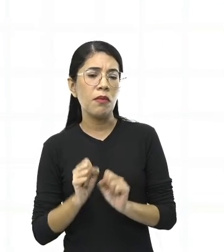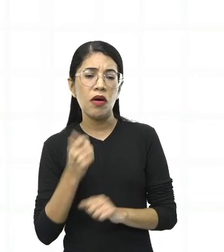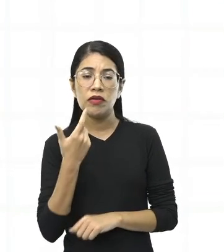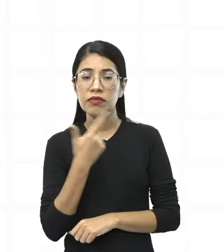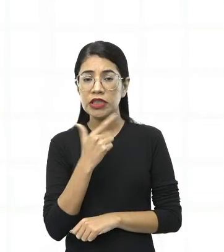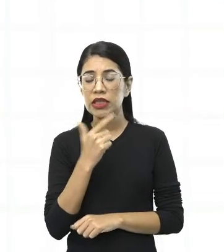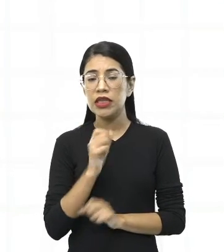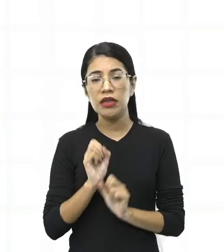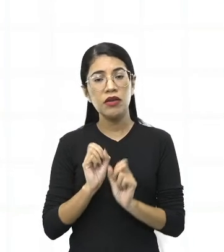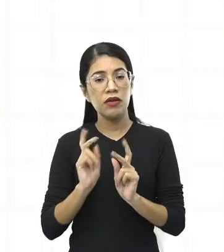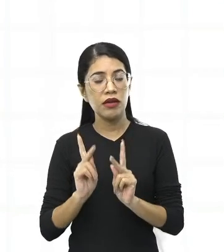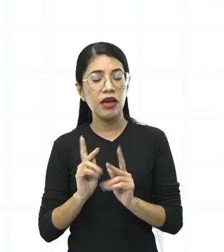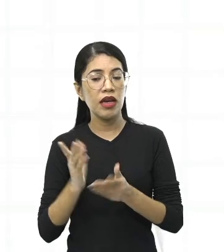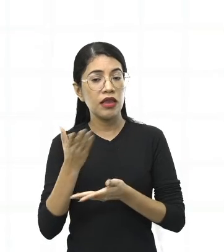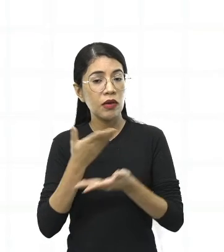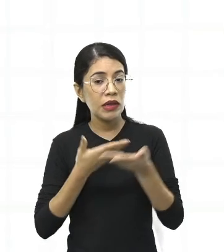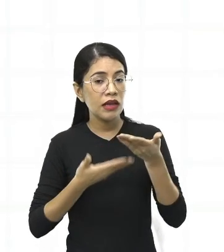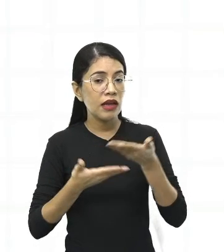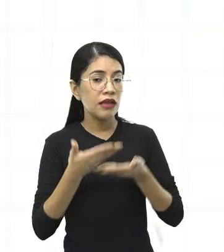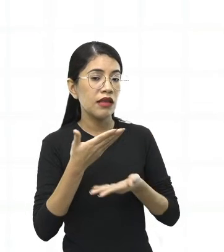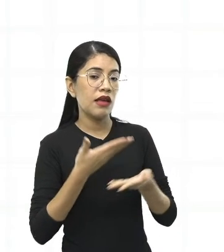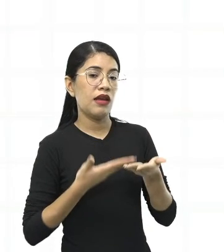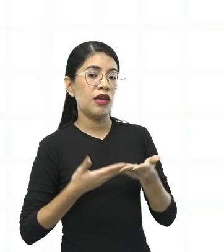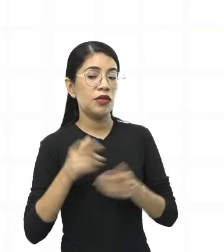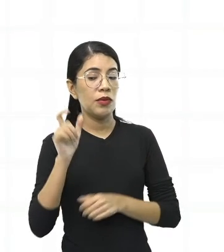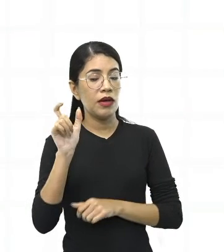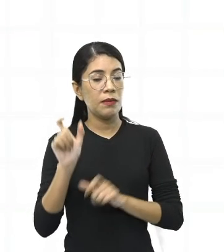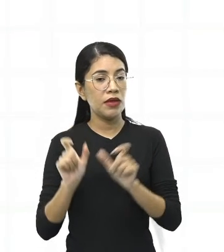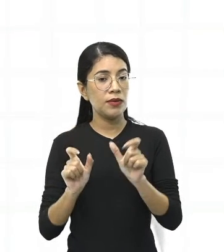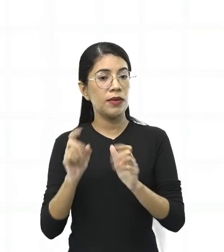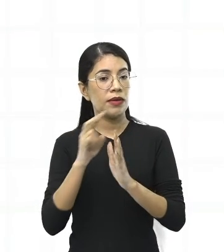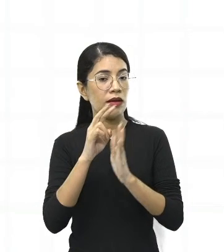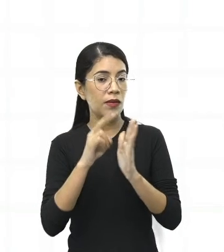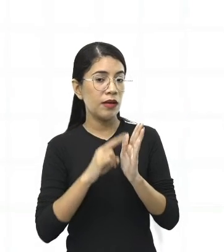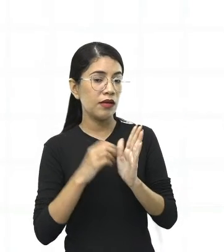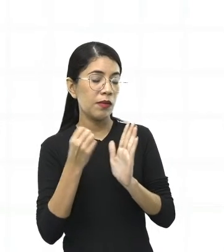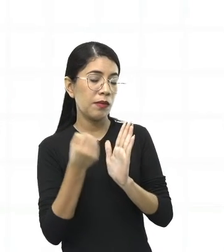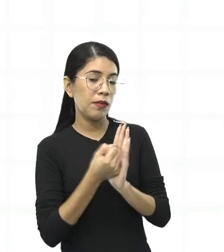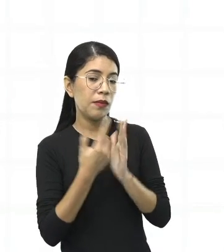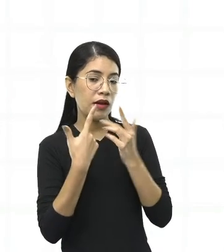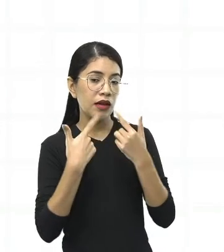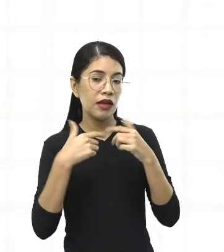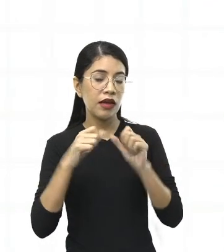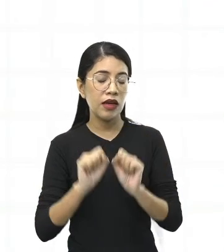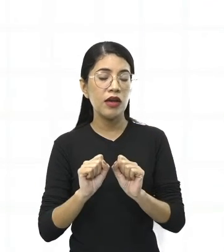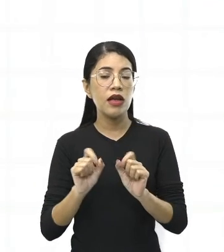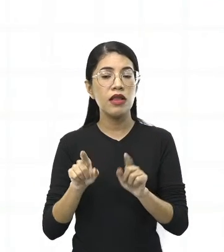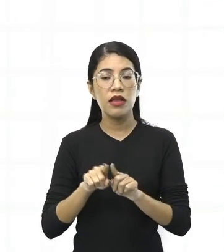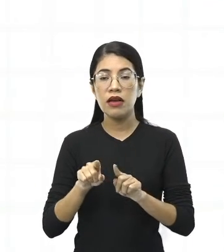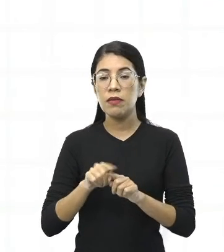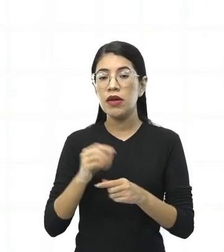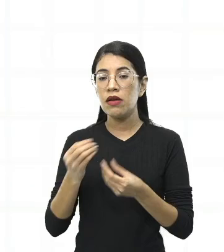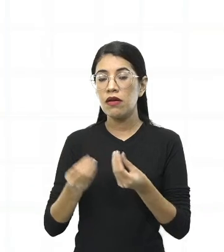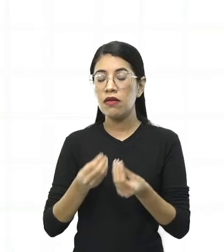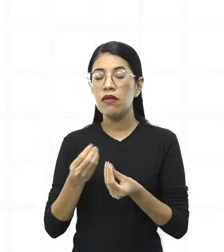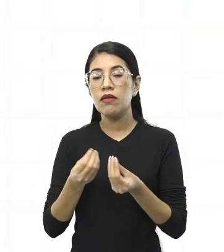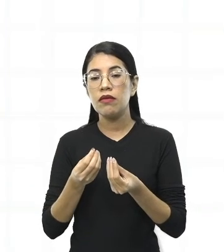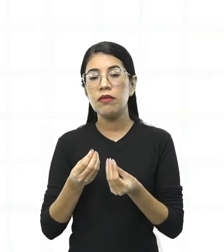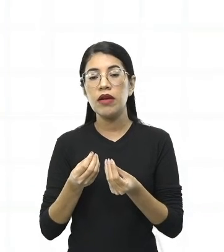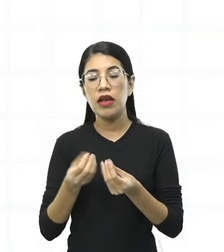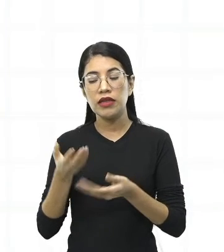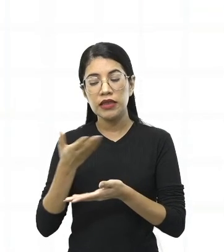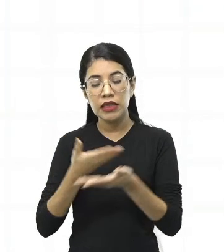essa interação com o leitor, né? As marcas linguísticas, elas ajudam também